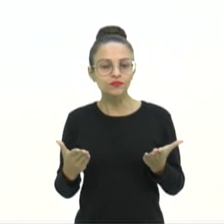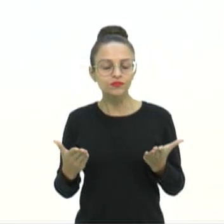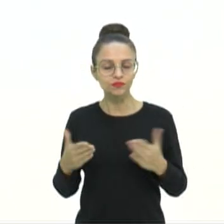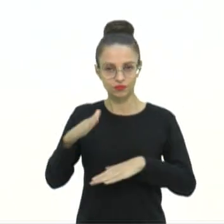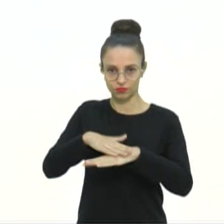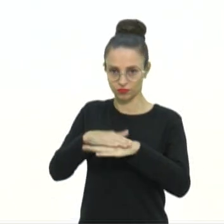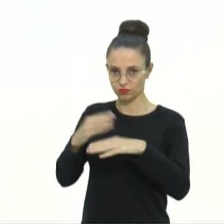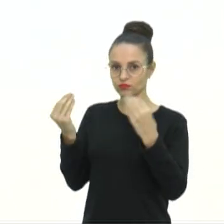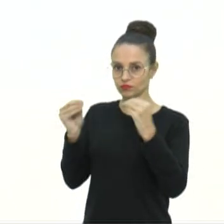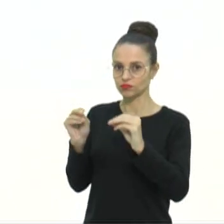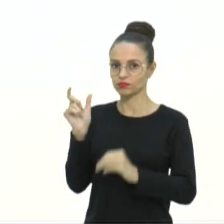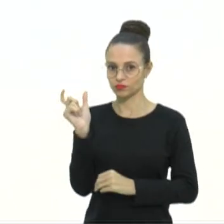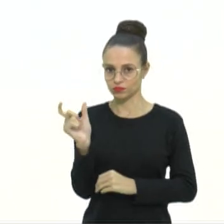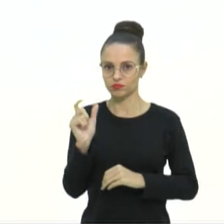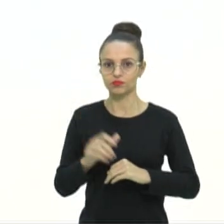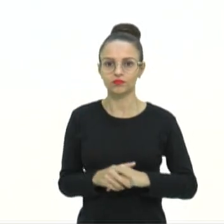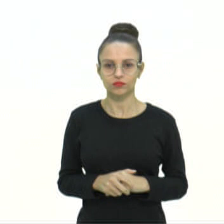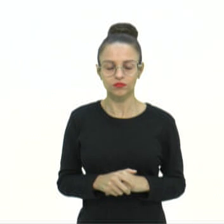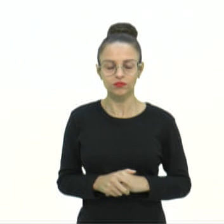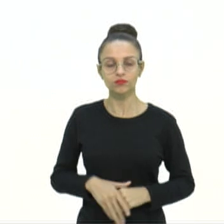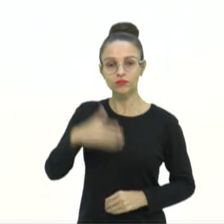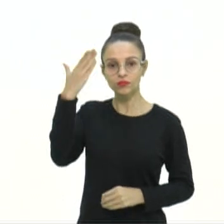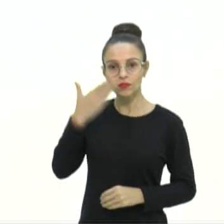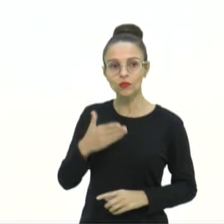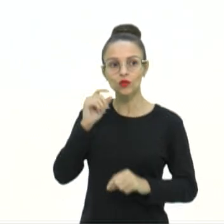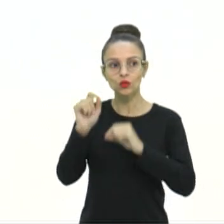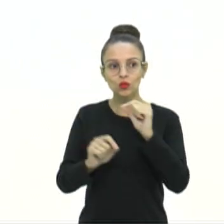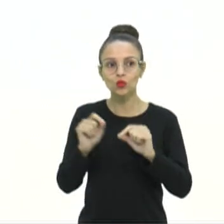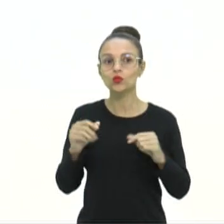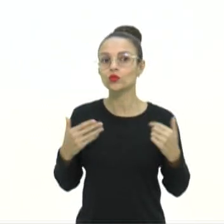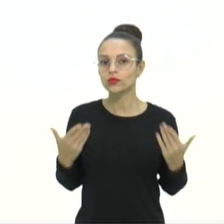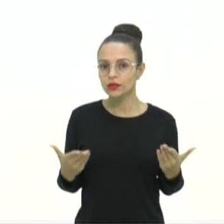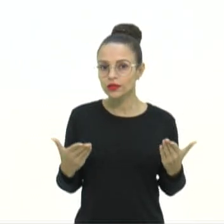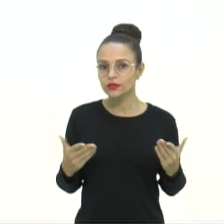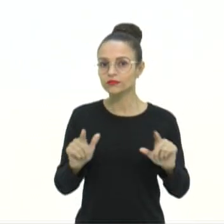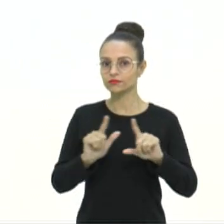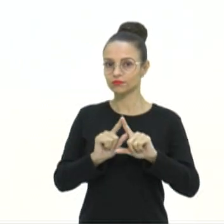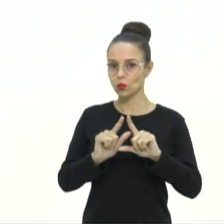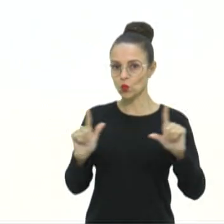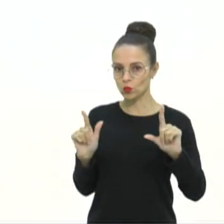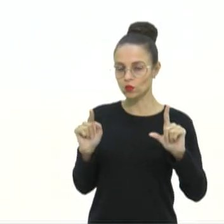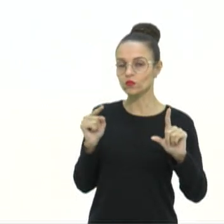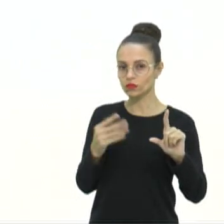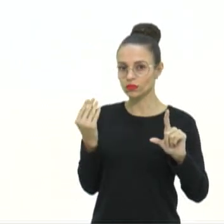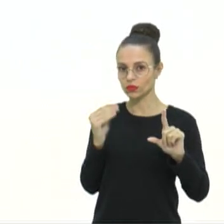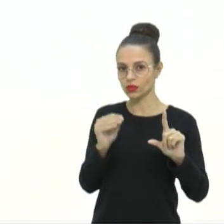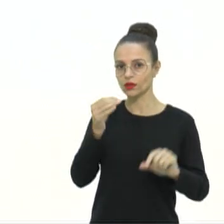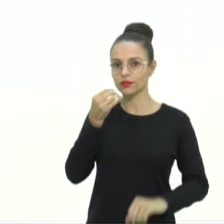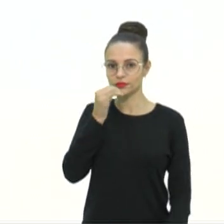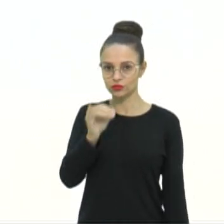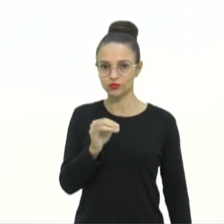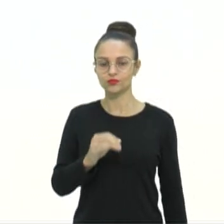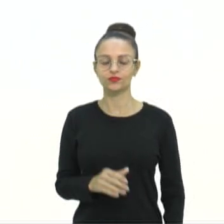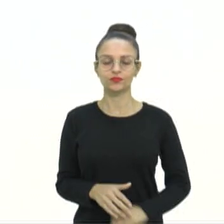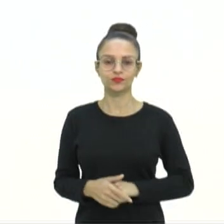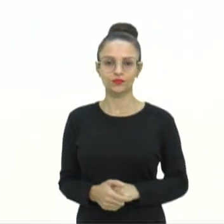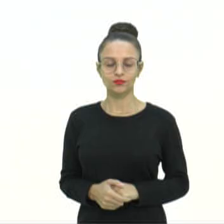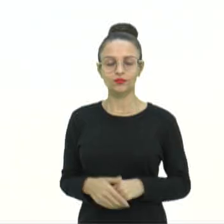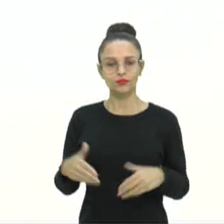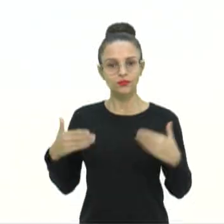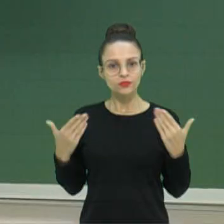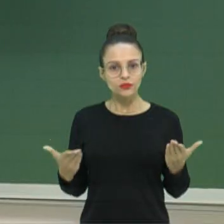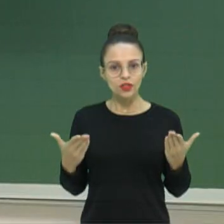para você completar, comprovando a espaço da energia.